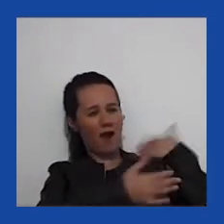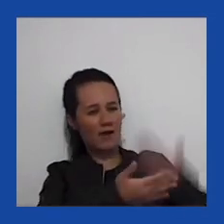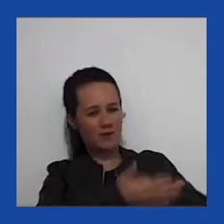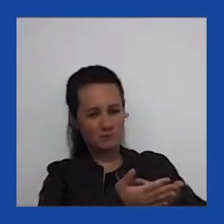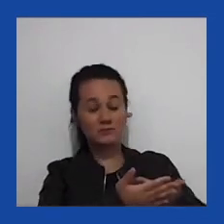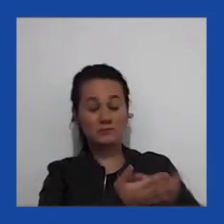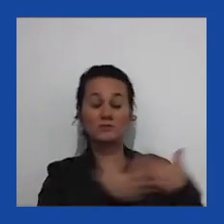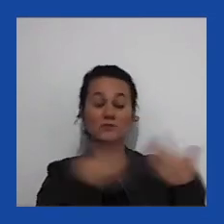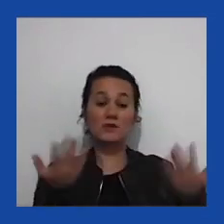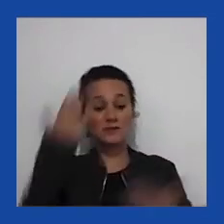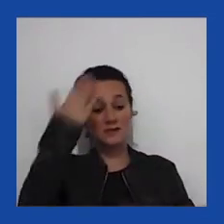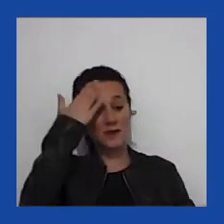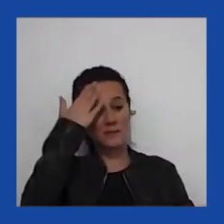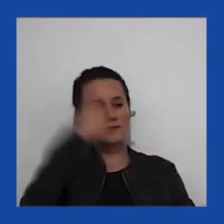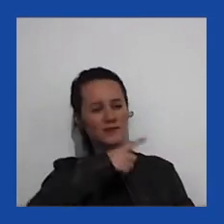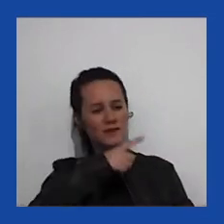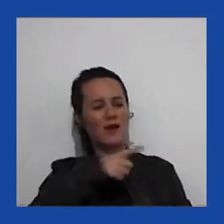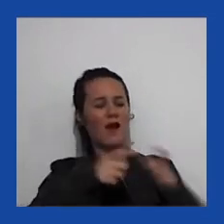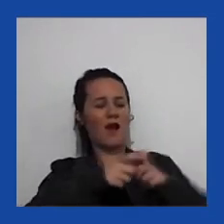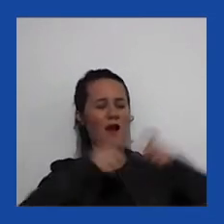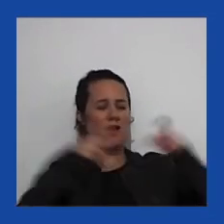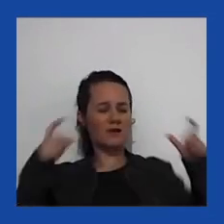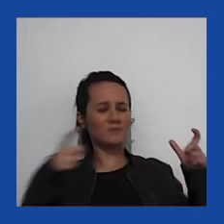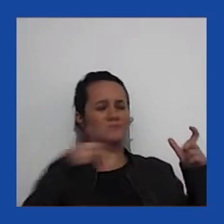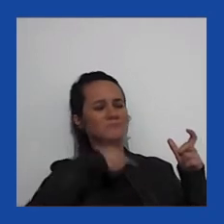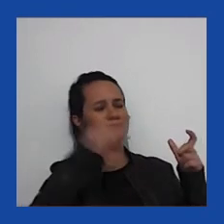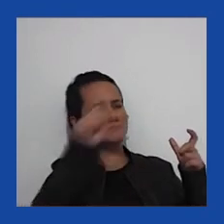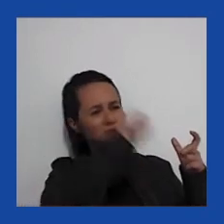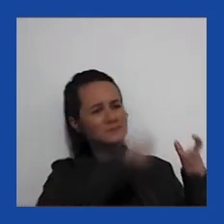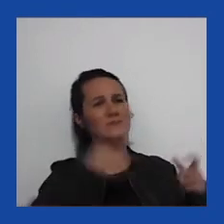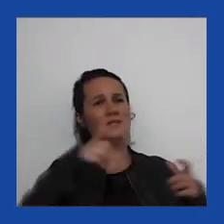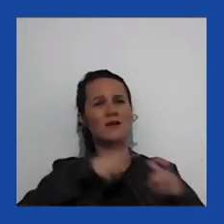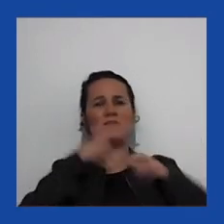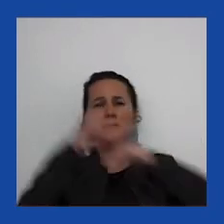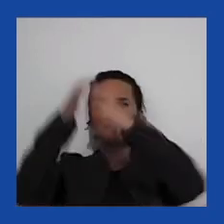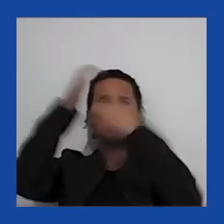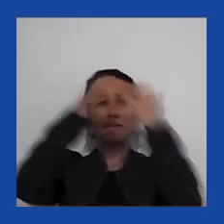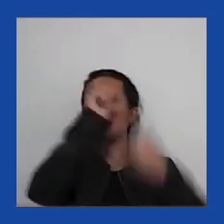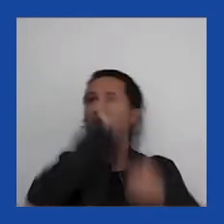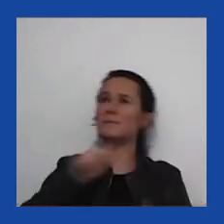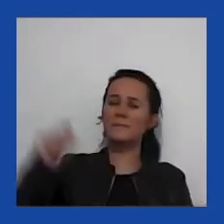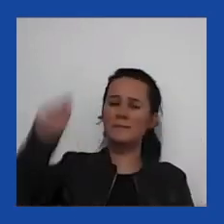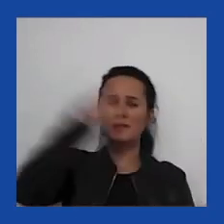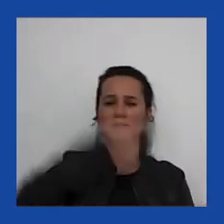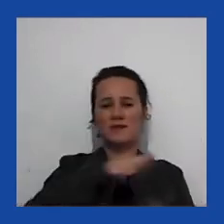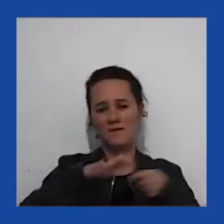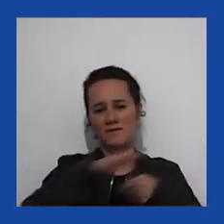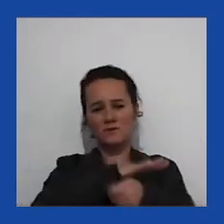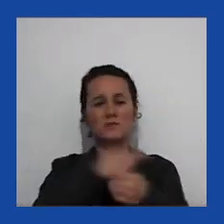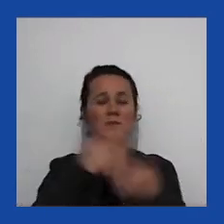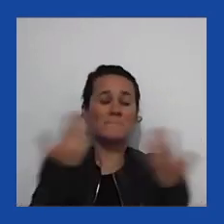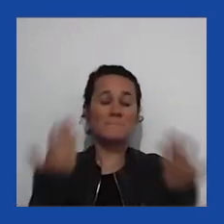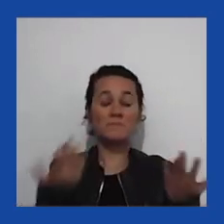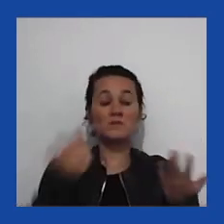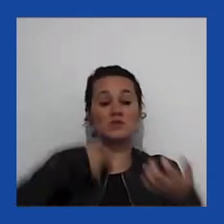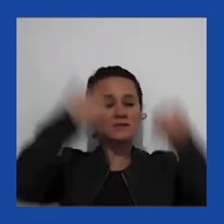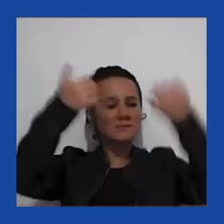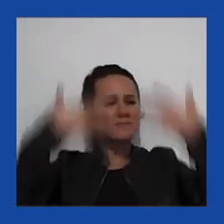em alguns grandes guidelines que hoje estão esparramados por todas as empresas investidas, né? E a gente fala nesse